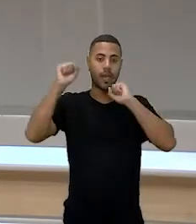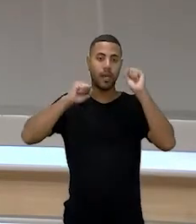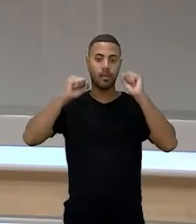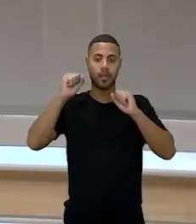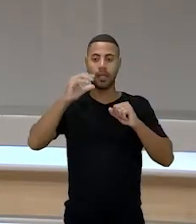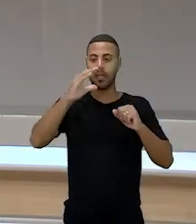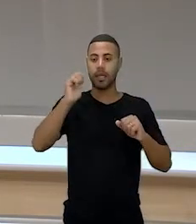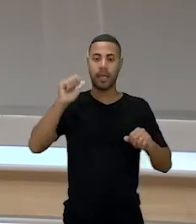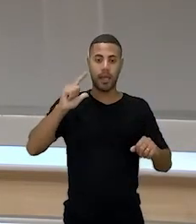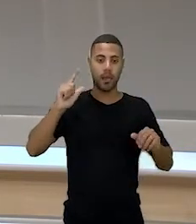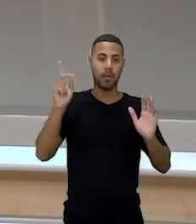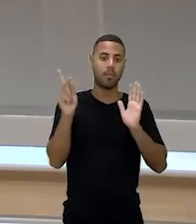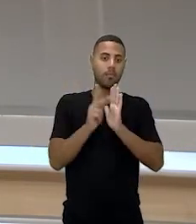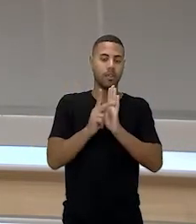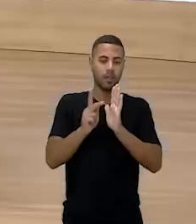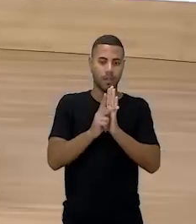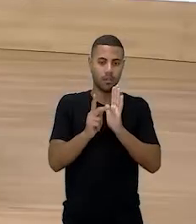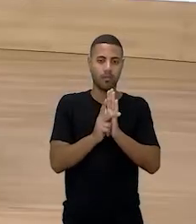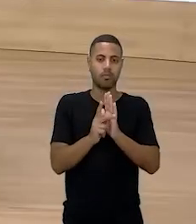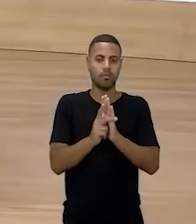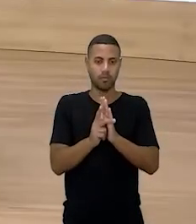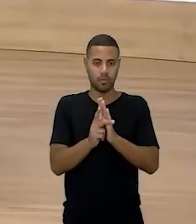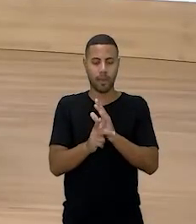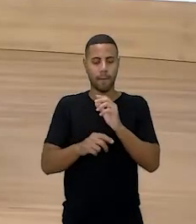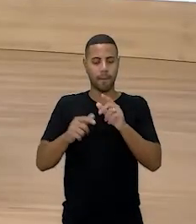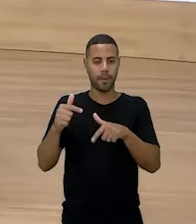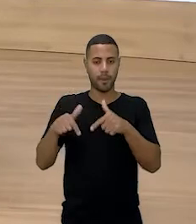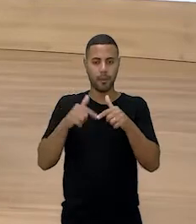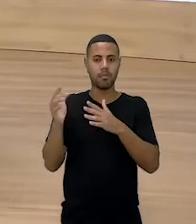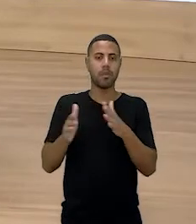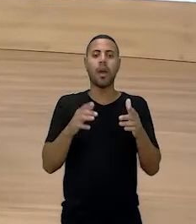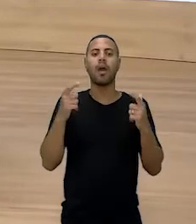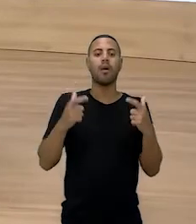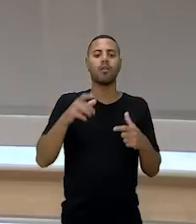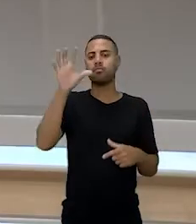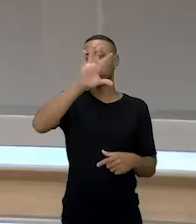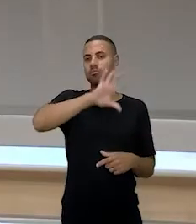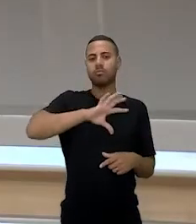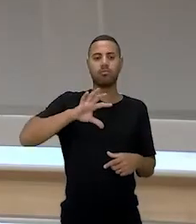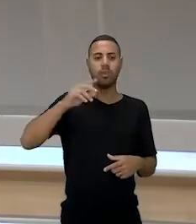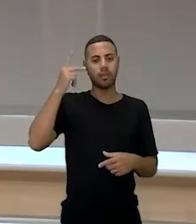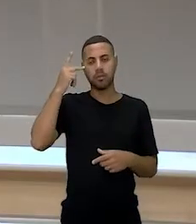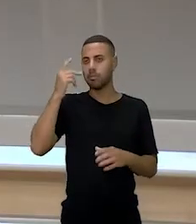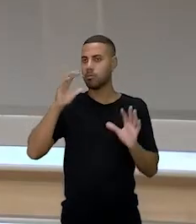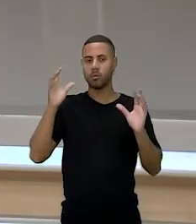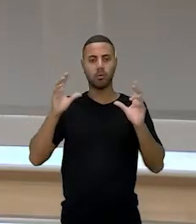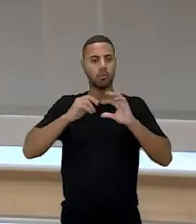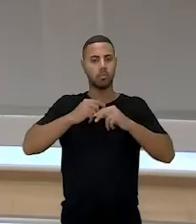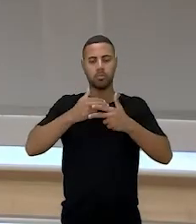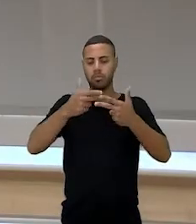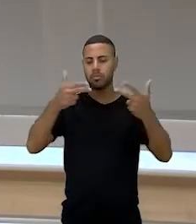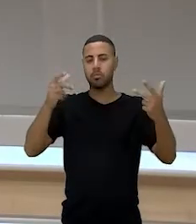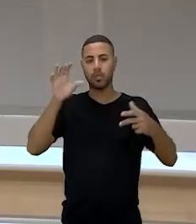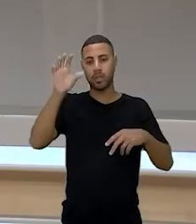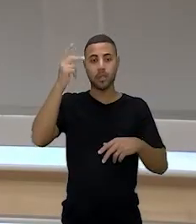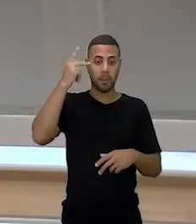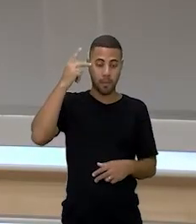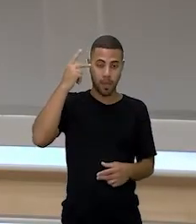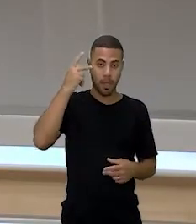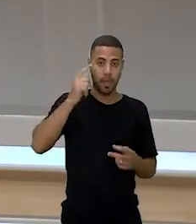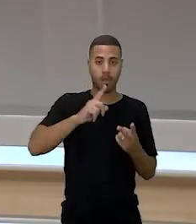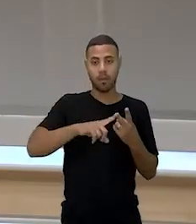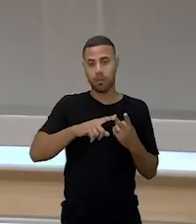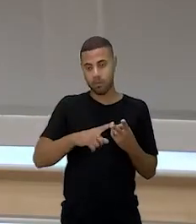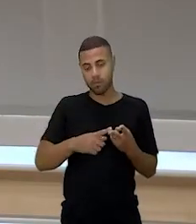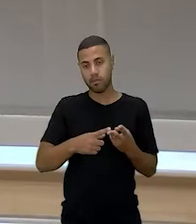muito assim, com grande quantidade de produção. Que região do Brasil se encontra aí? Em qualquer lugar do Brasil. Nós temos no estado de São Paulo,